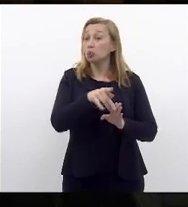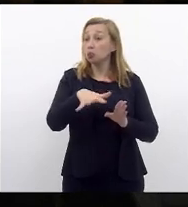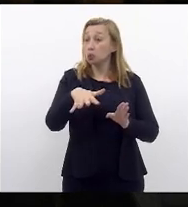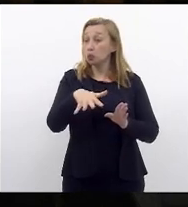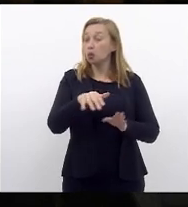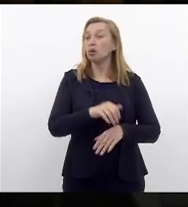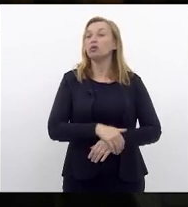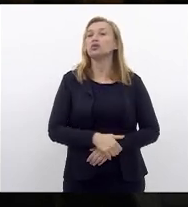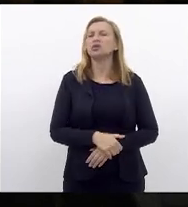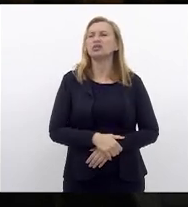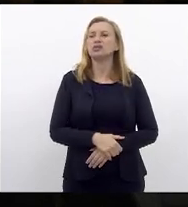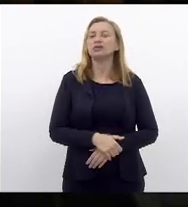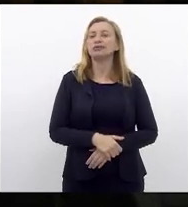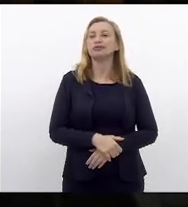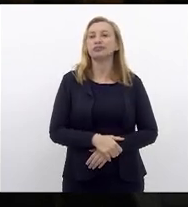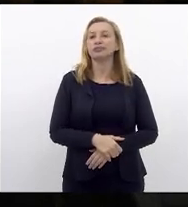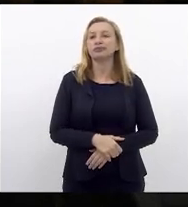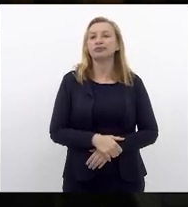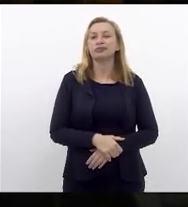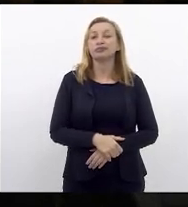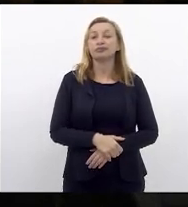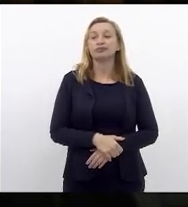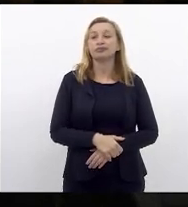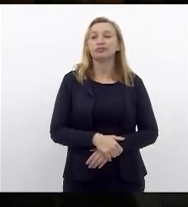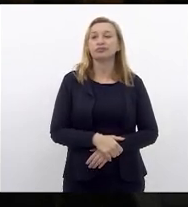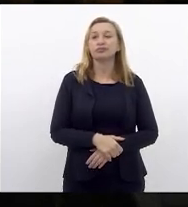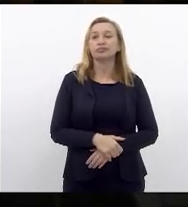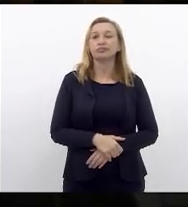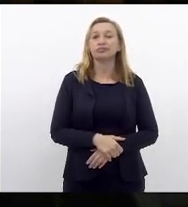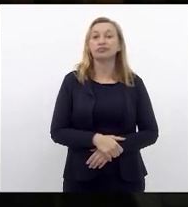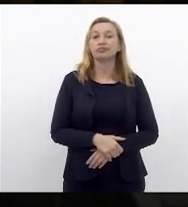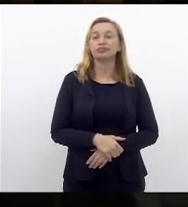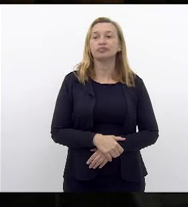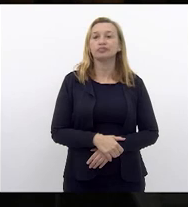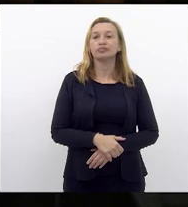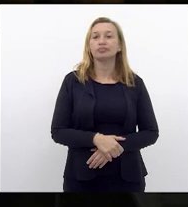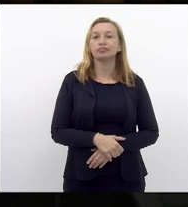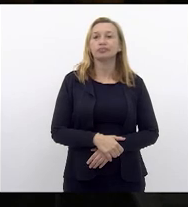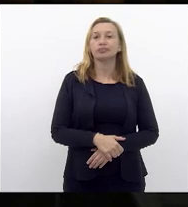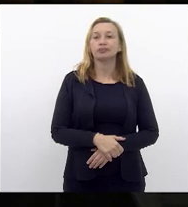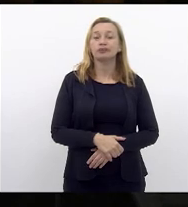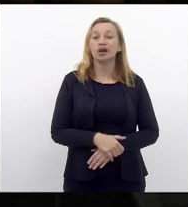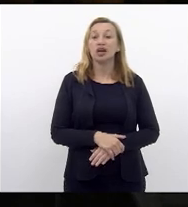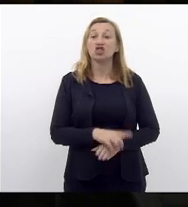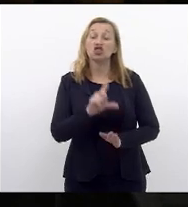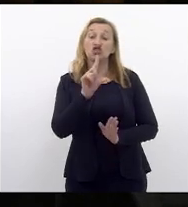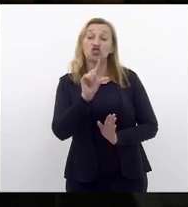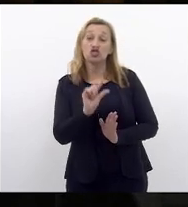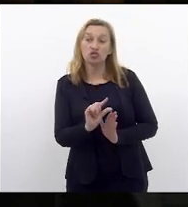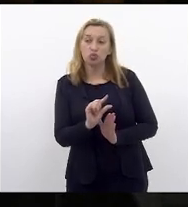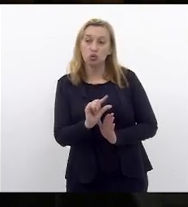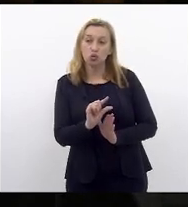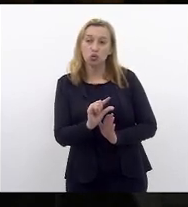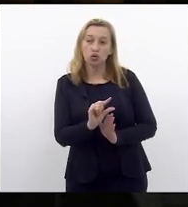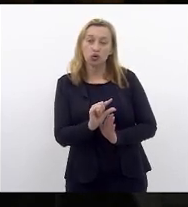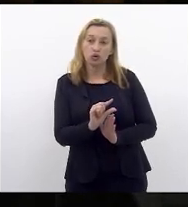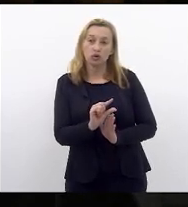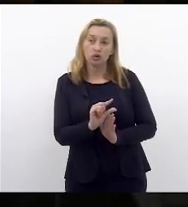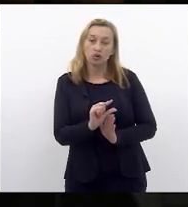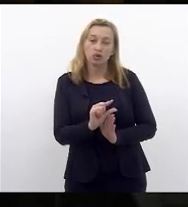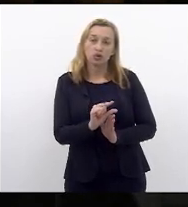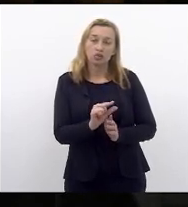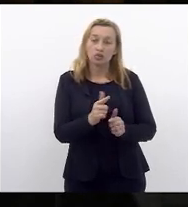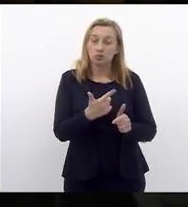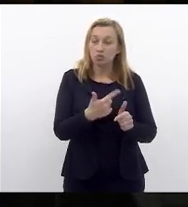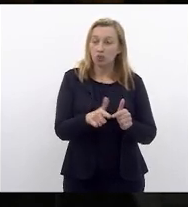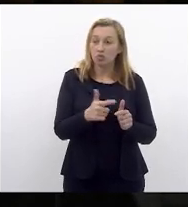protocolos adiantassem alguma coisa para minorar esta terrível